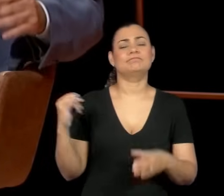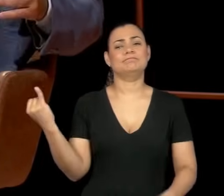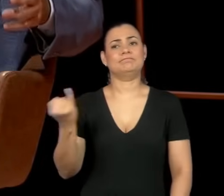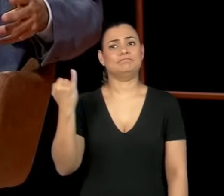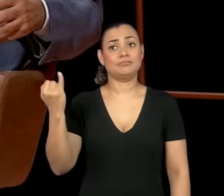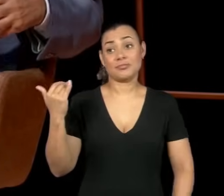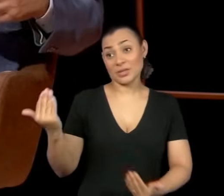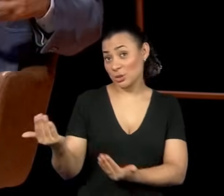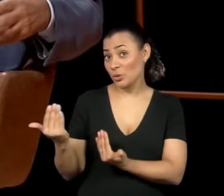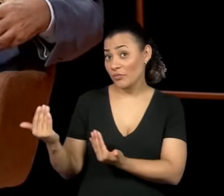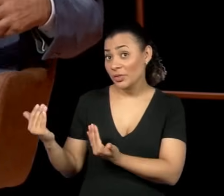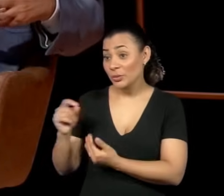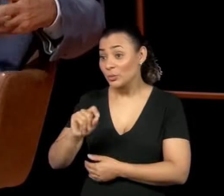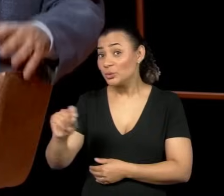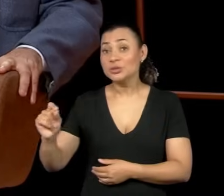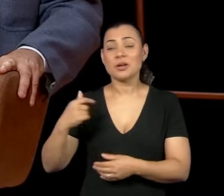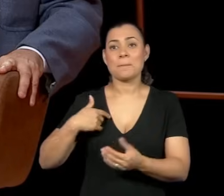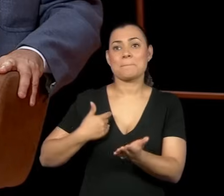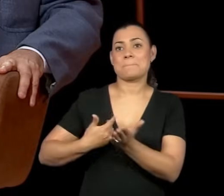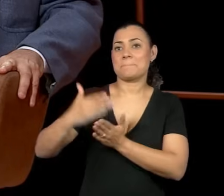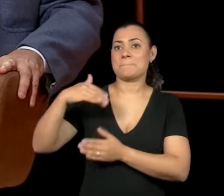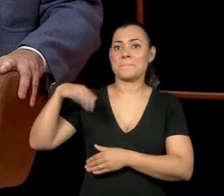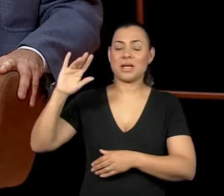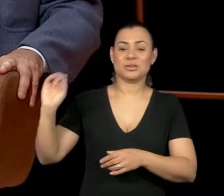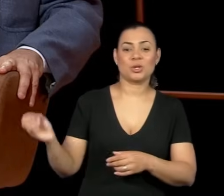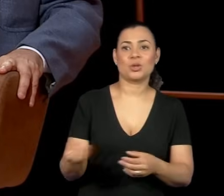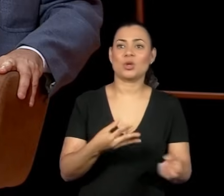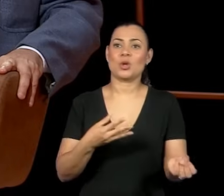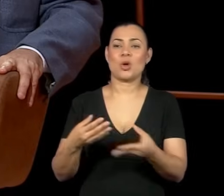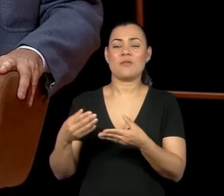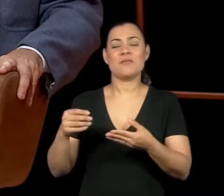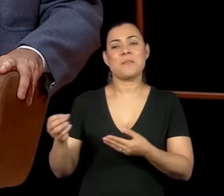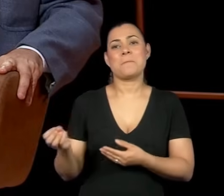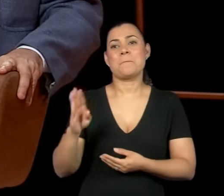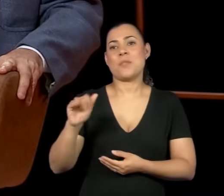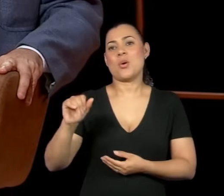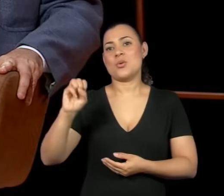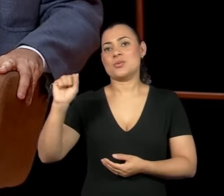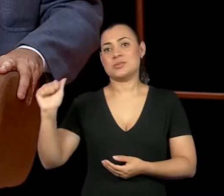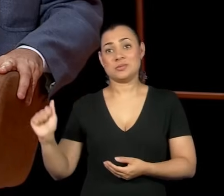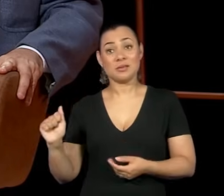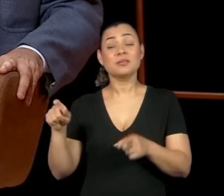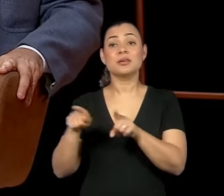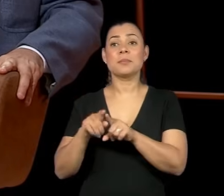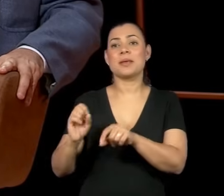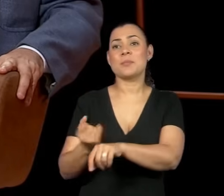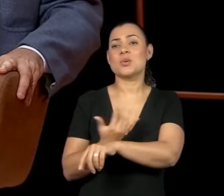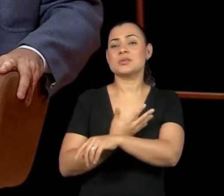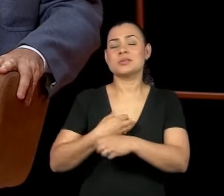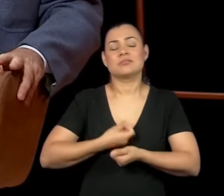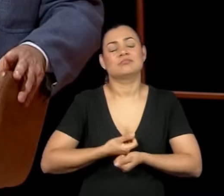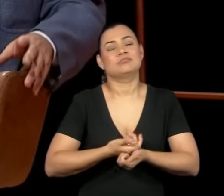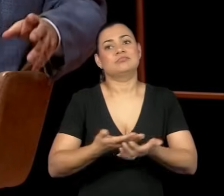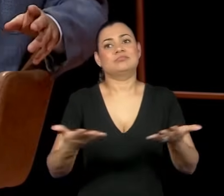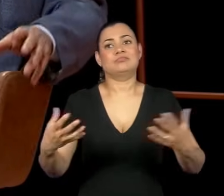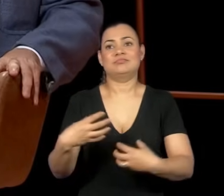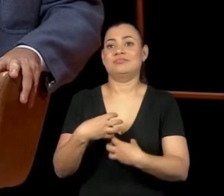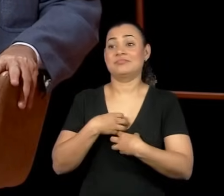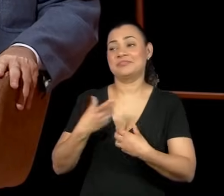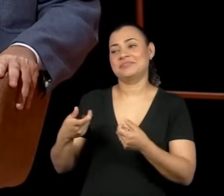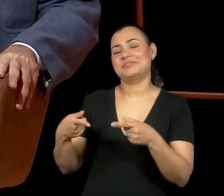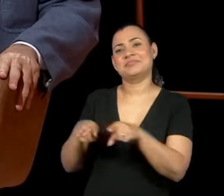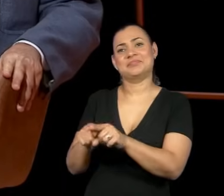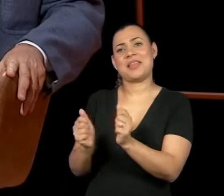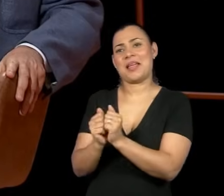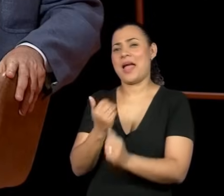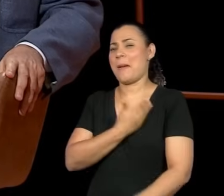uma juventude que vai trazer mais, vai renovar a Bossa Nova e trazer mais emoção a todos. O Armando é um parceiro,